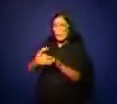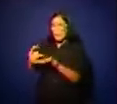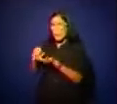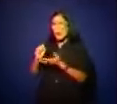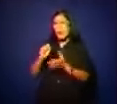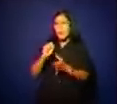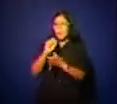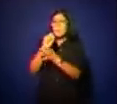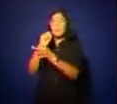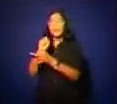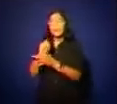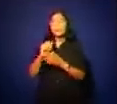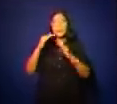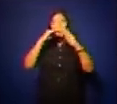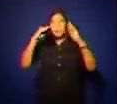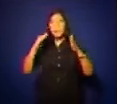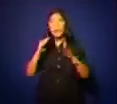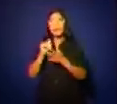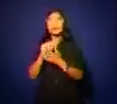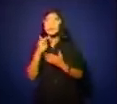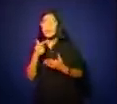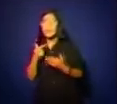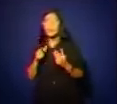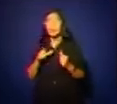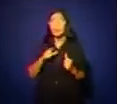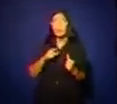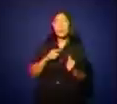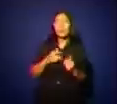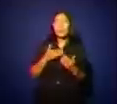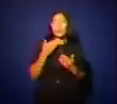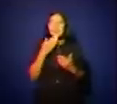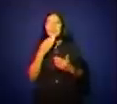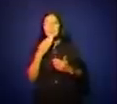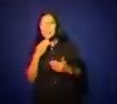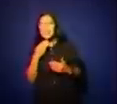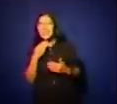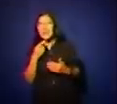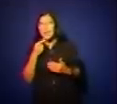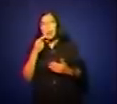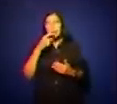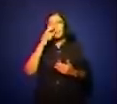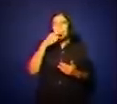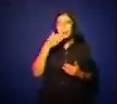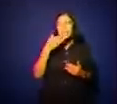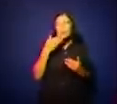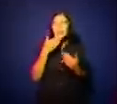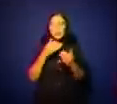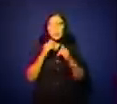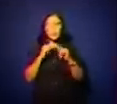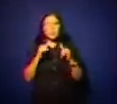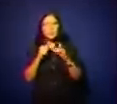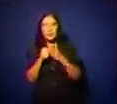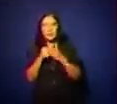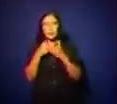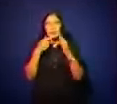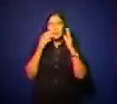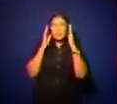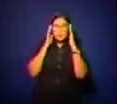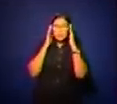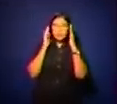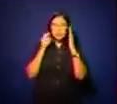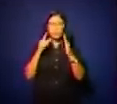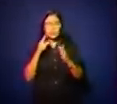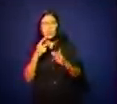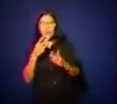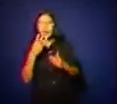então assim essa essa esse mito precisa ser esclarecido a gente tinha 7 milhões de cotistas de fundo